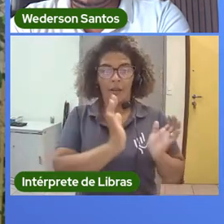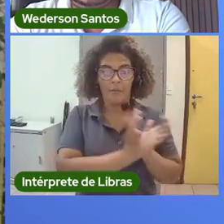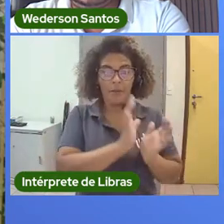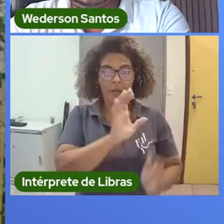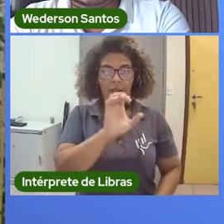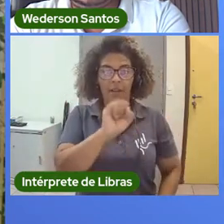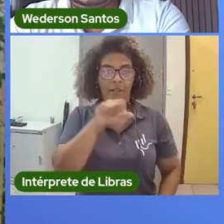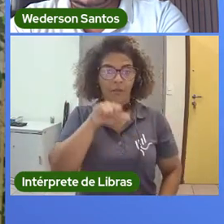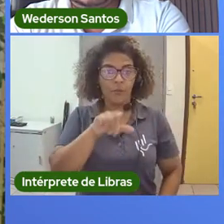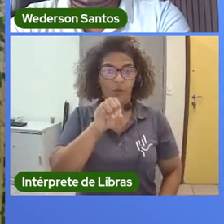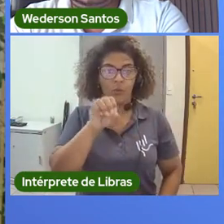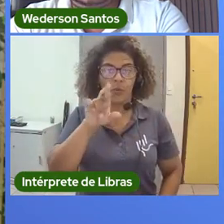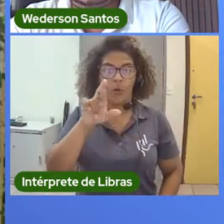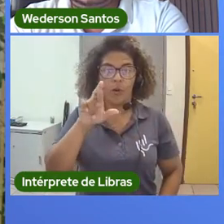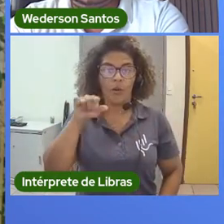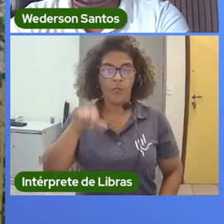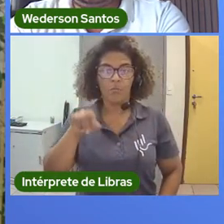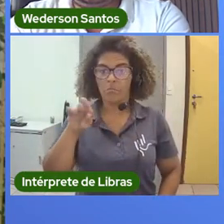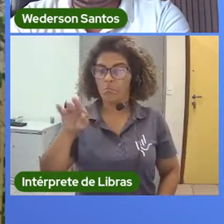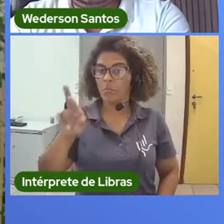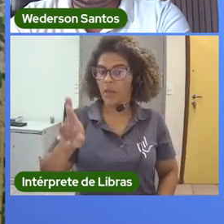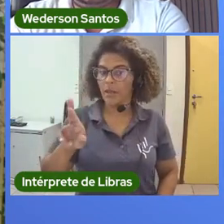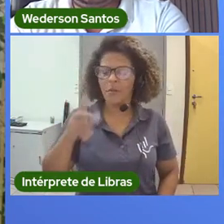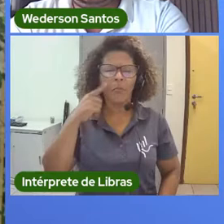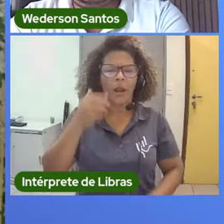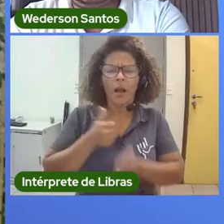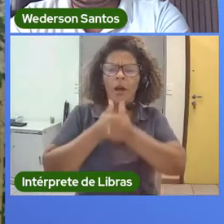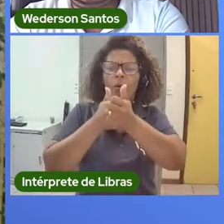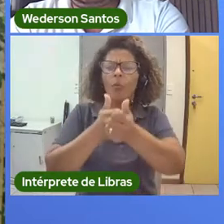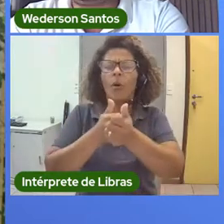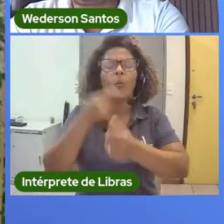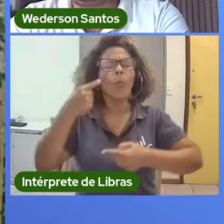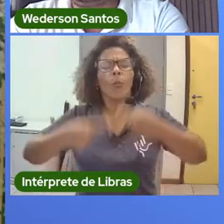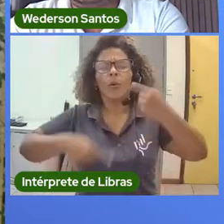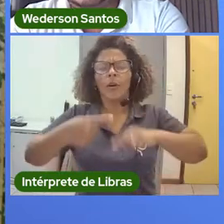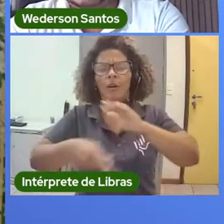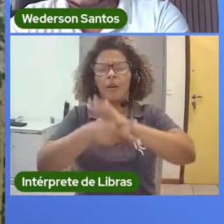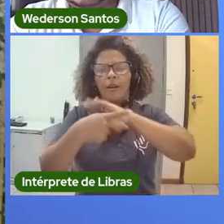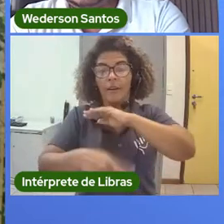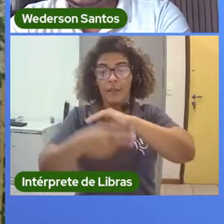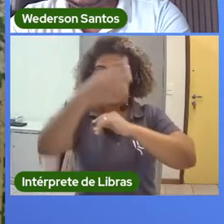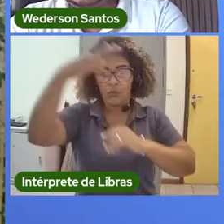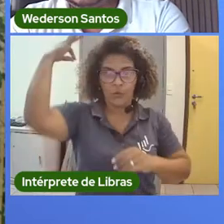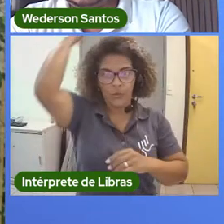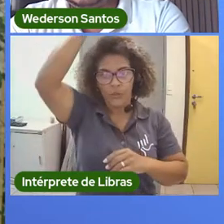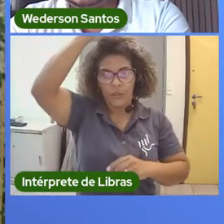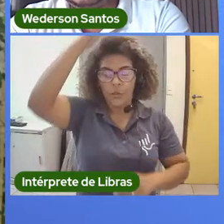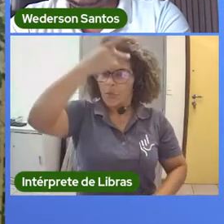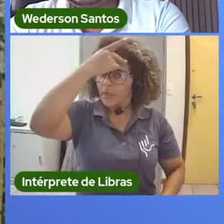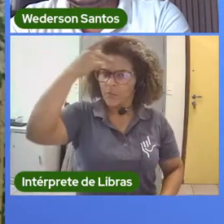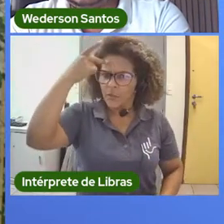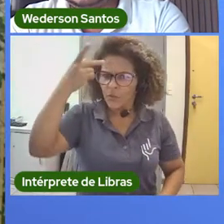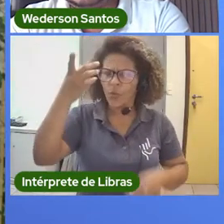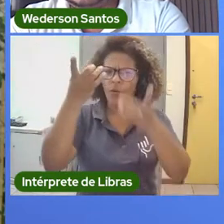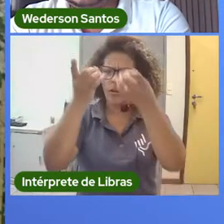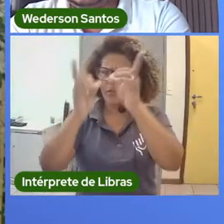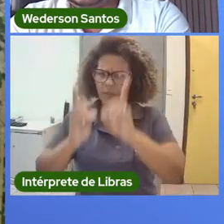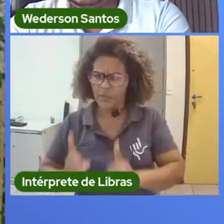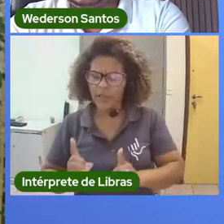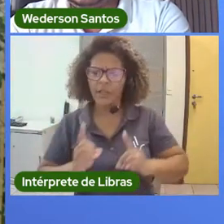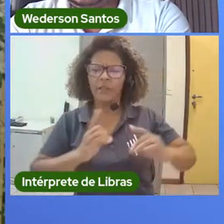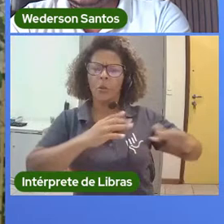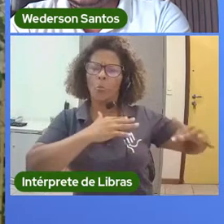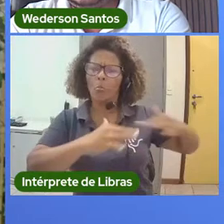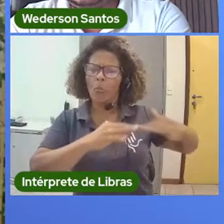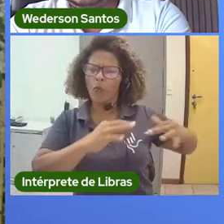apaes.org.br, para acompanhar um pouco do debate que nós fazemos no Espírito Santo para as pessoas com deficiência, para o movimento apaiano, para tudo